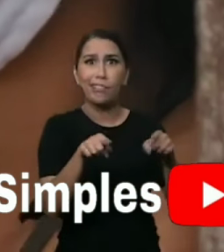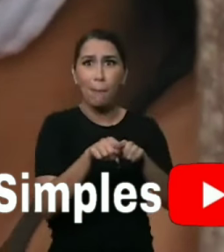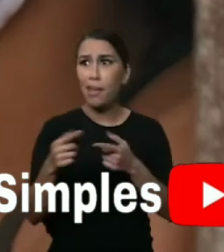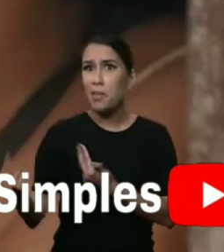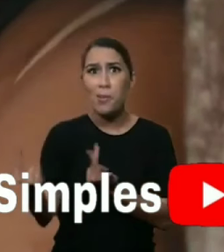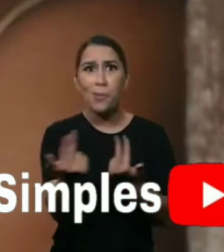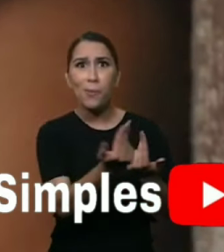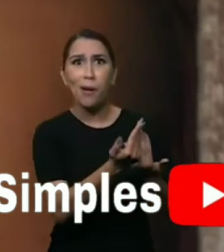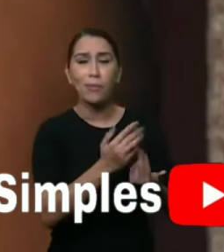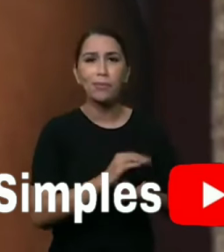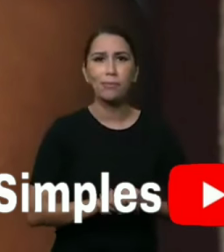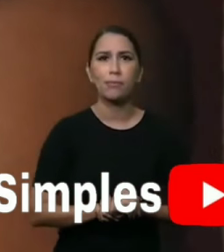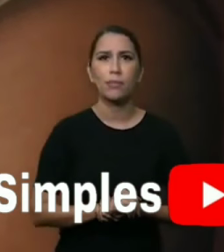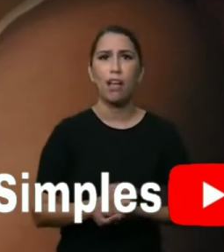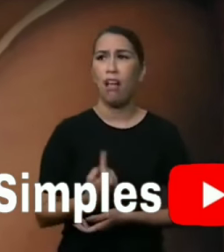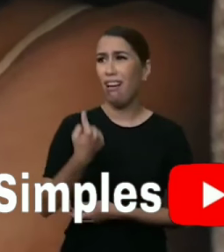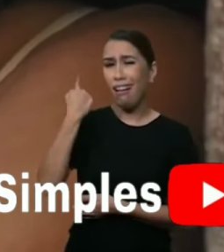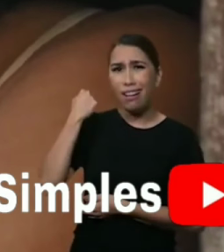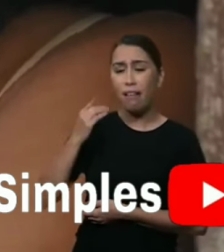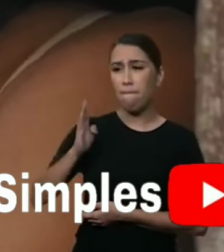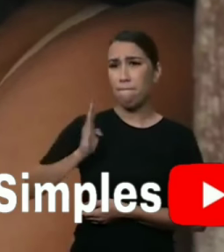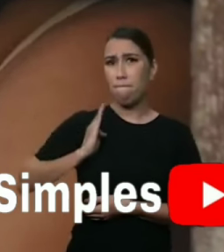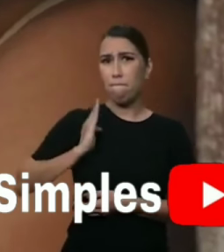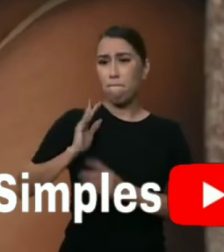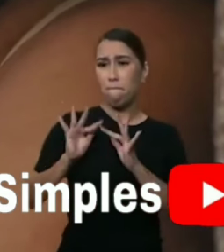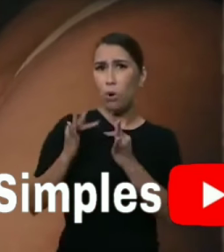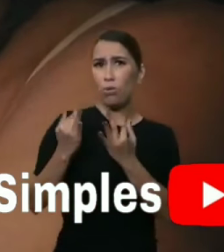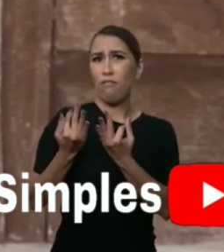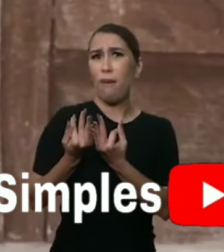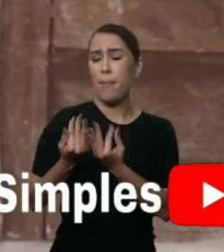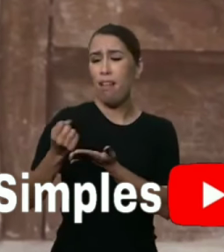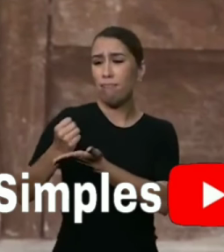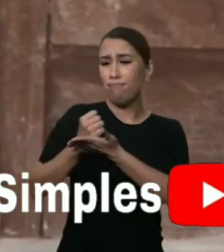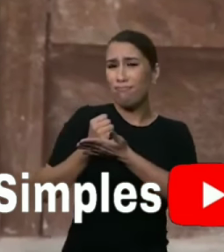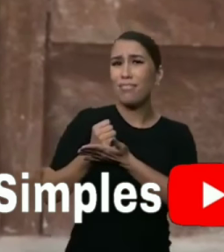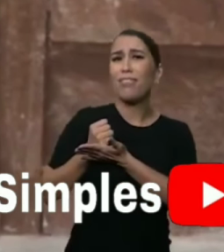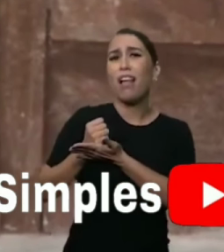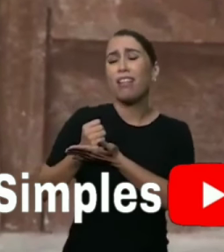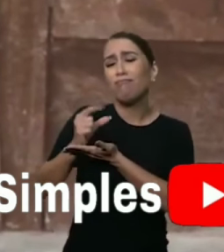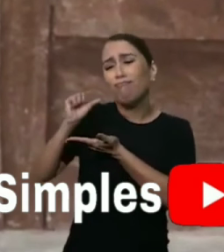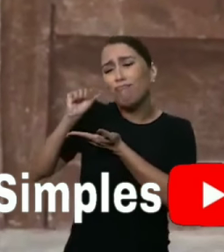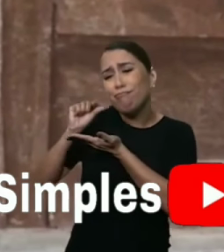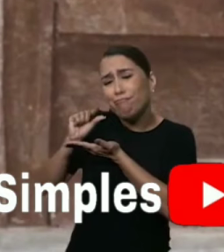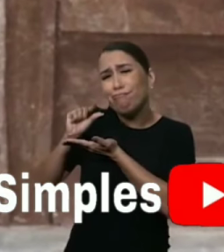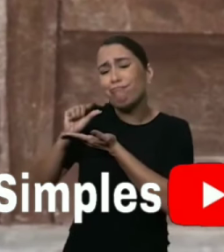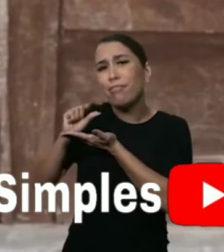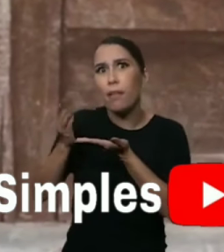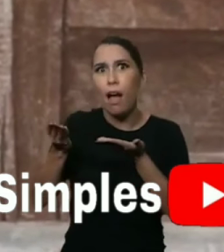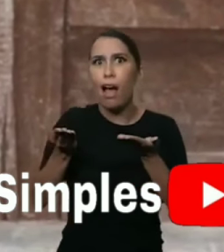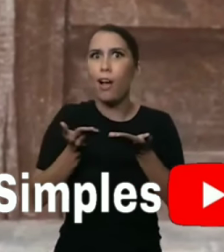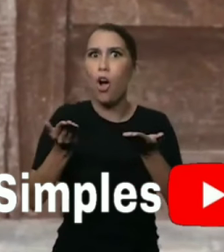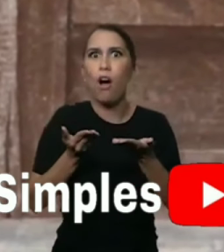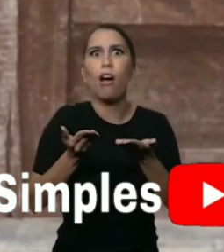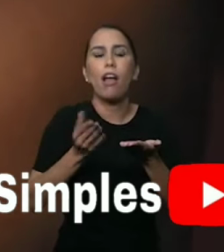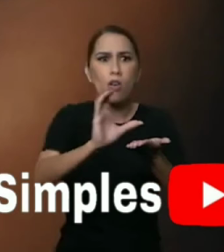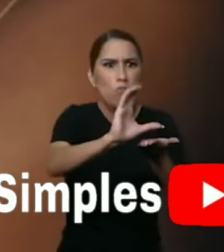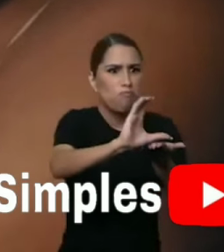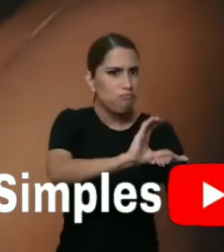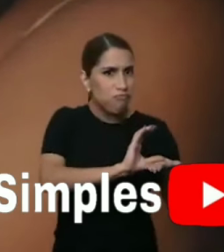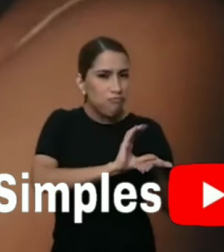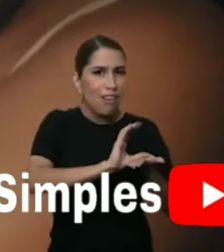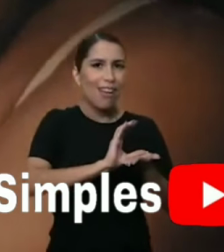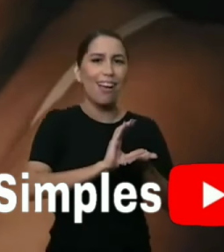Melhorou bastante, né? Porque pra quem vivia só com Bolsa Família. Melhorou muito. Só pra comprar as coisas, né? Dos meninos,